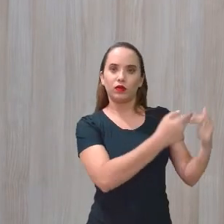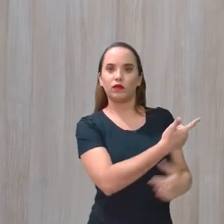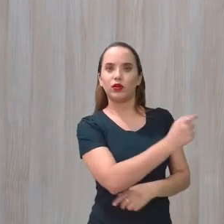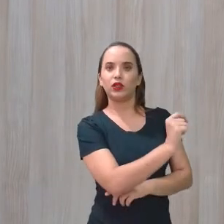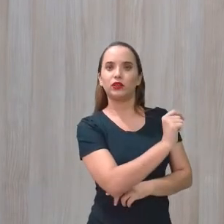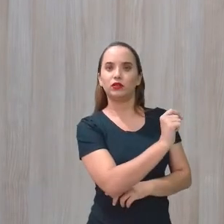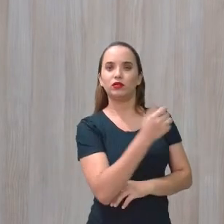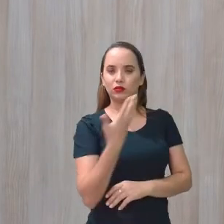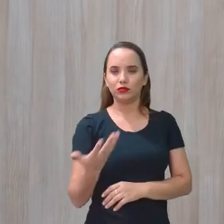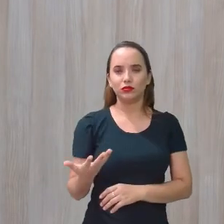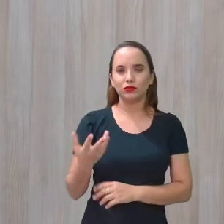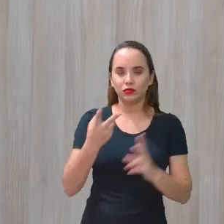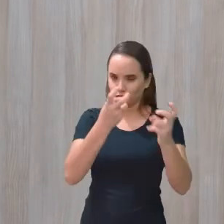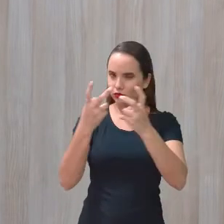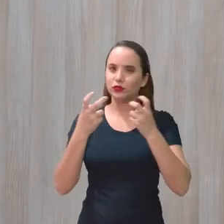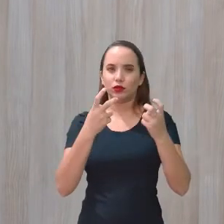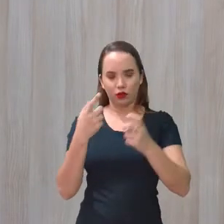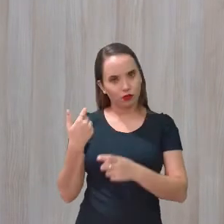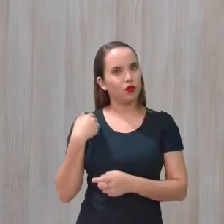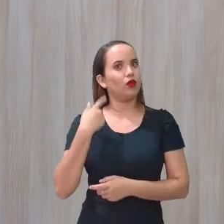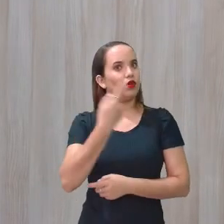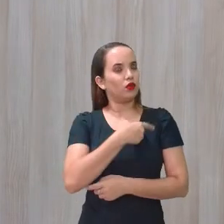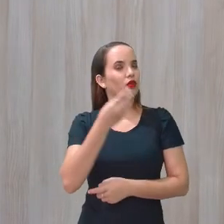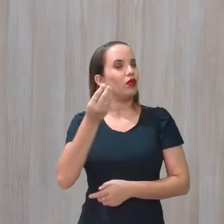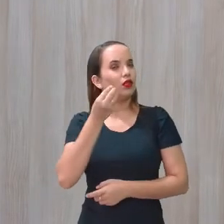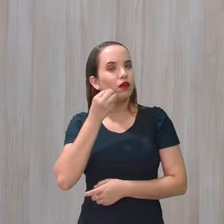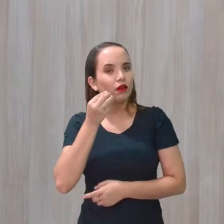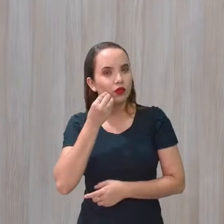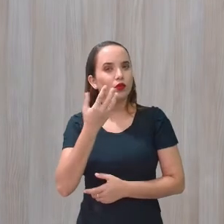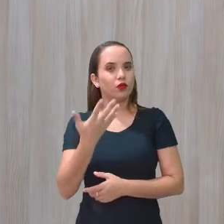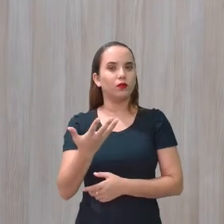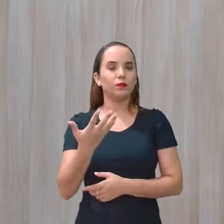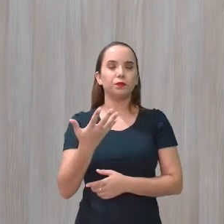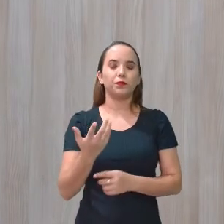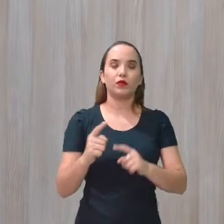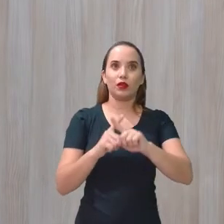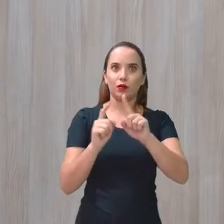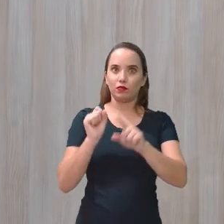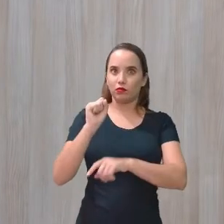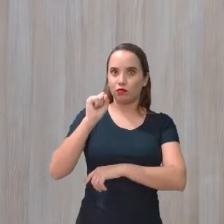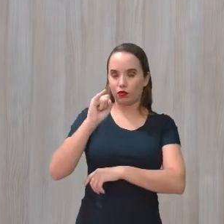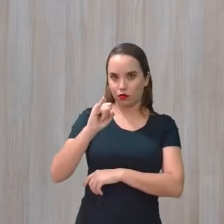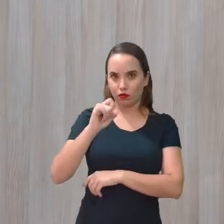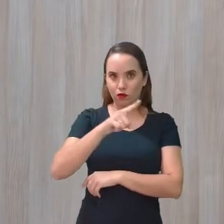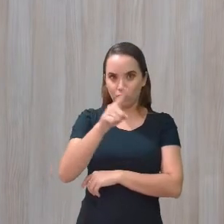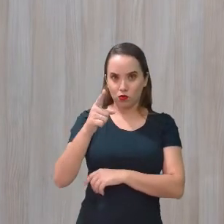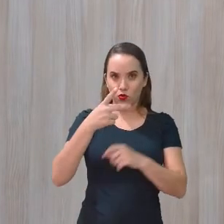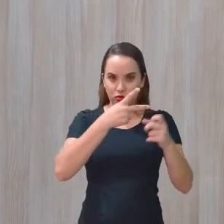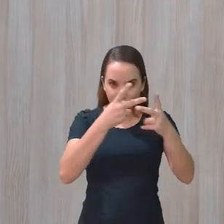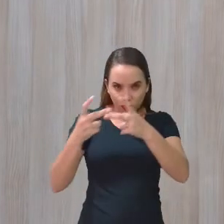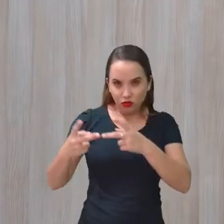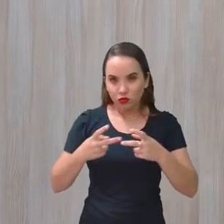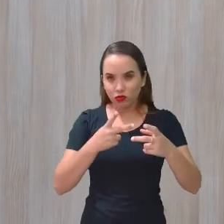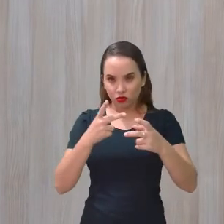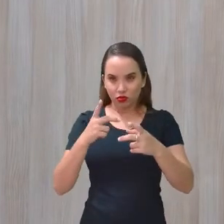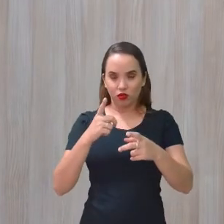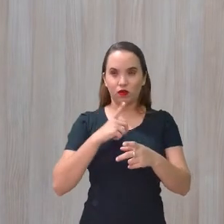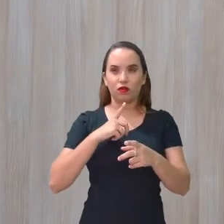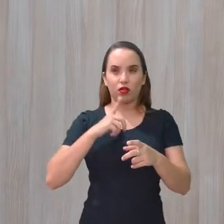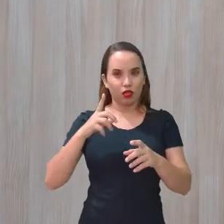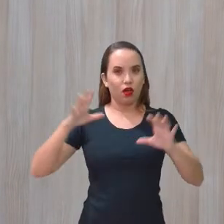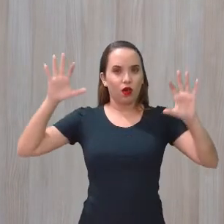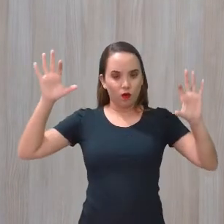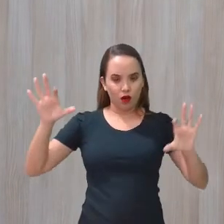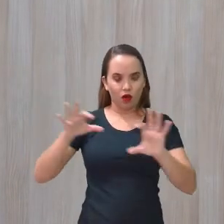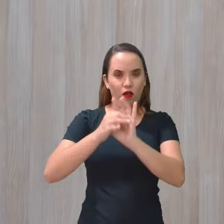que a gente chegou no resultado pela tentativa, né? Mas se você observar a similaridade desse problema com